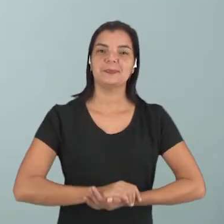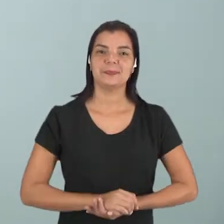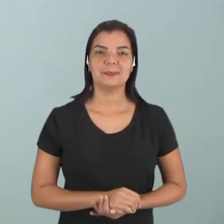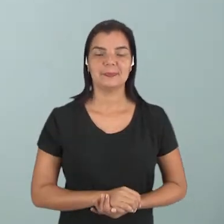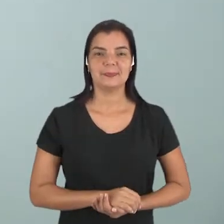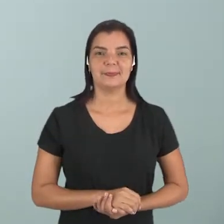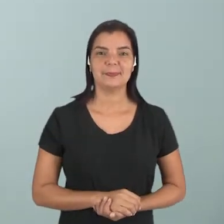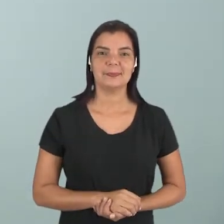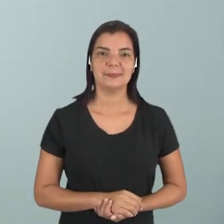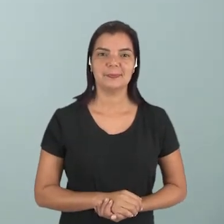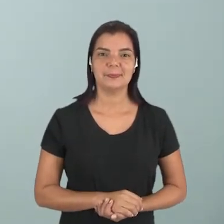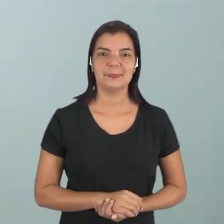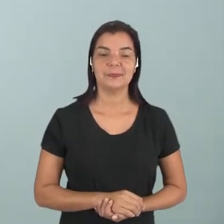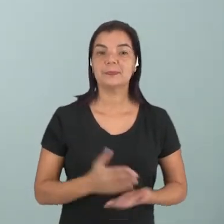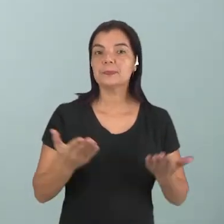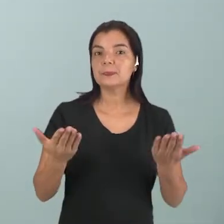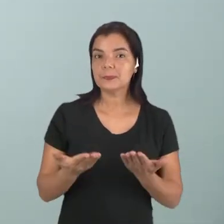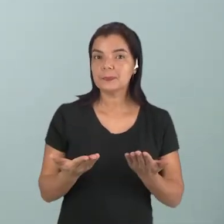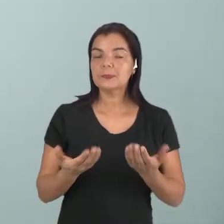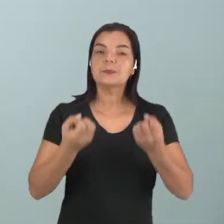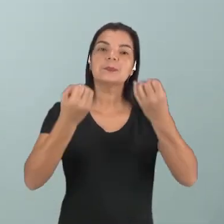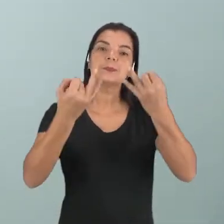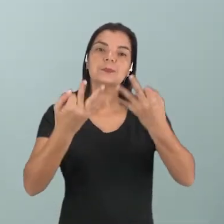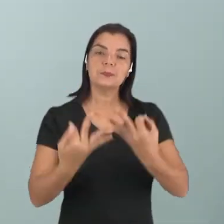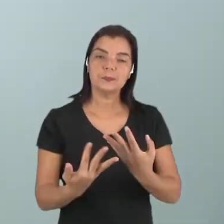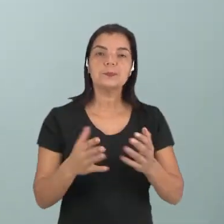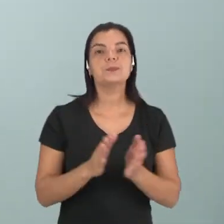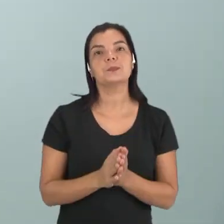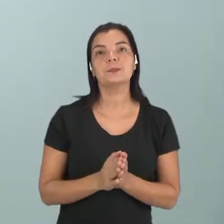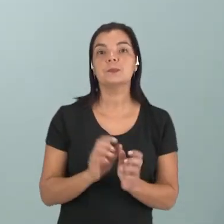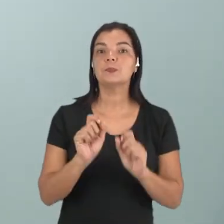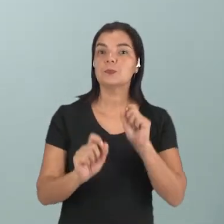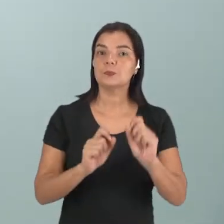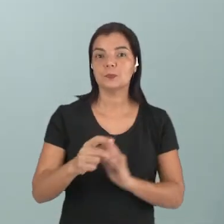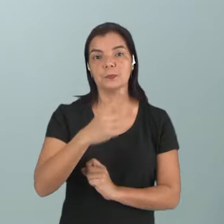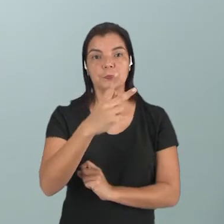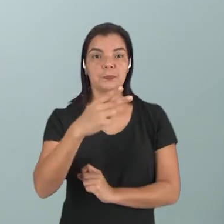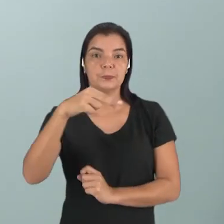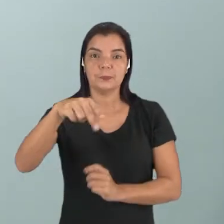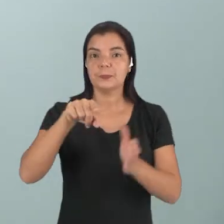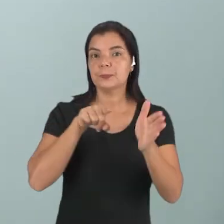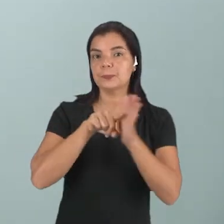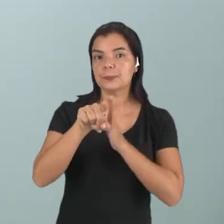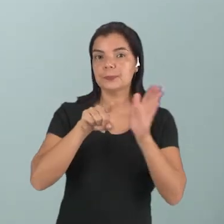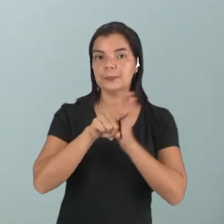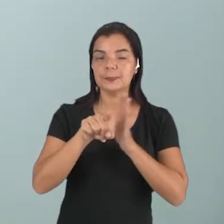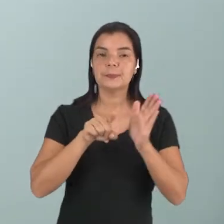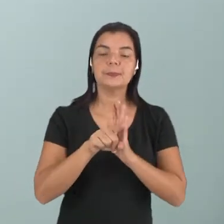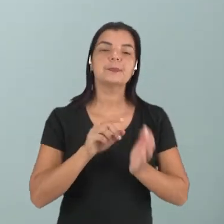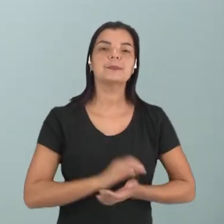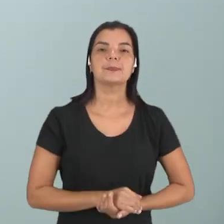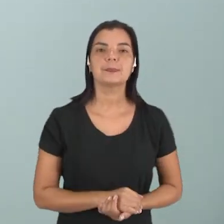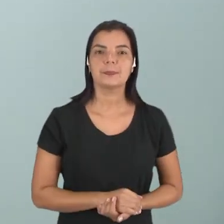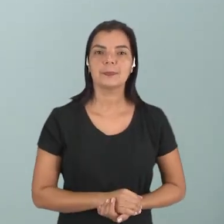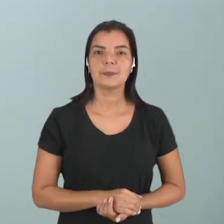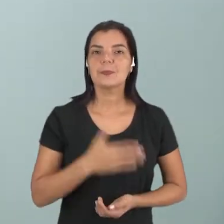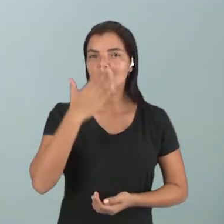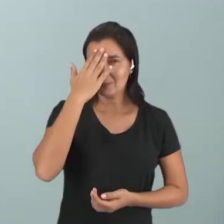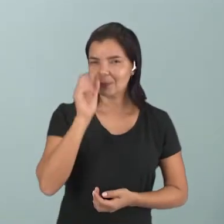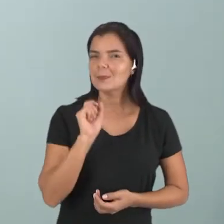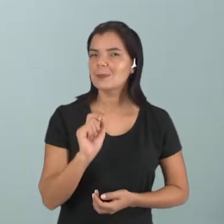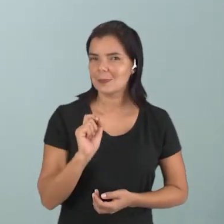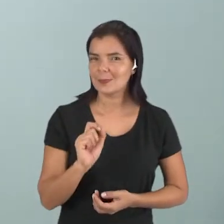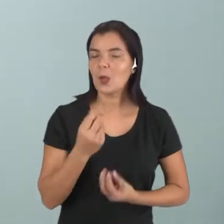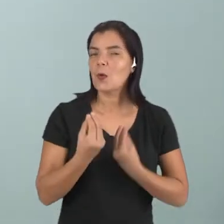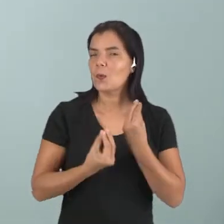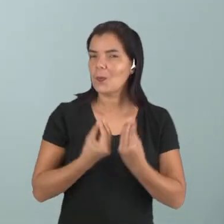à nossa aula de inglês. Hoje nós vamos falar um pouquinho sobre interrogative pronouns, sobre os pronomes interrogativos. Vocês sabem o que é,